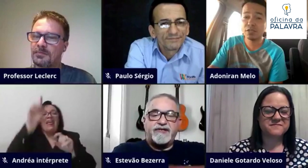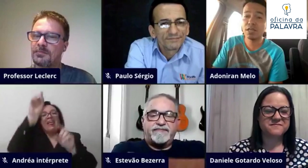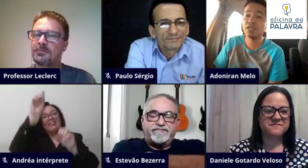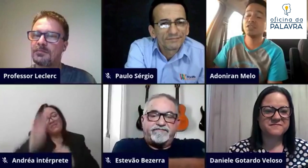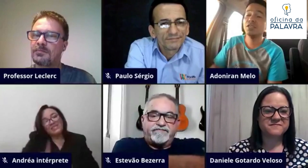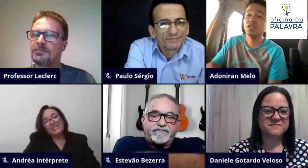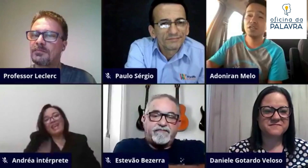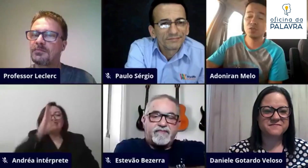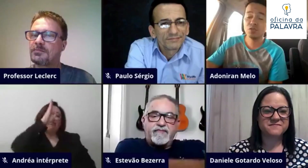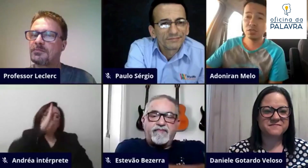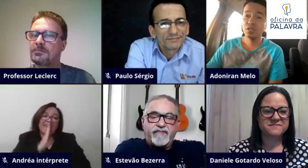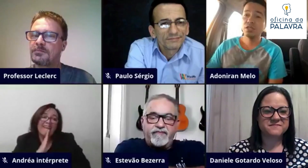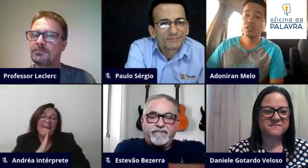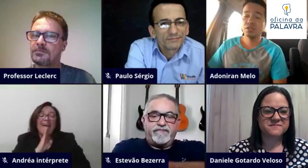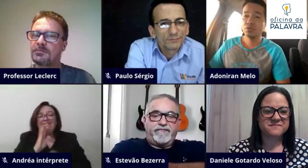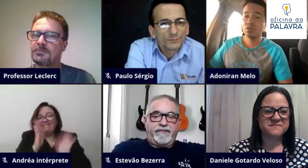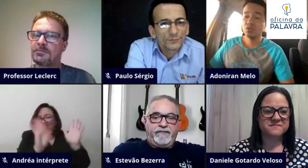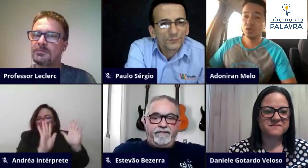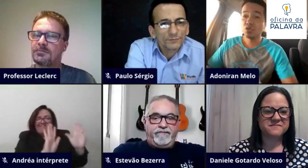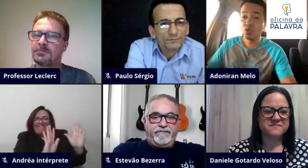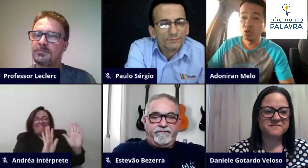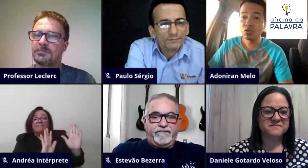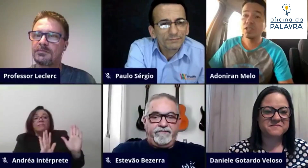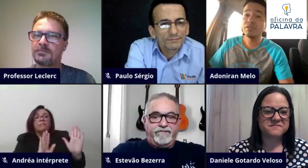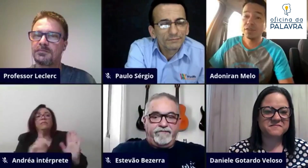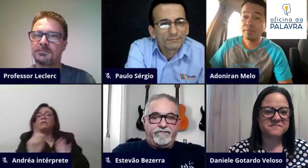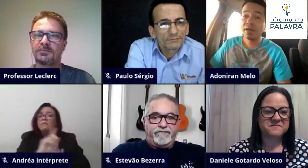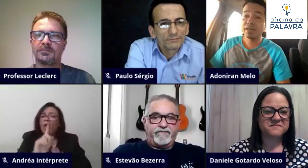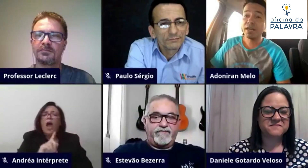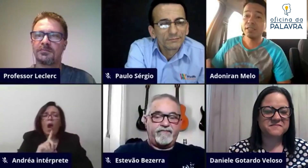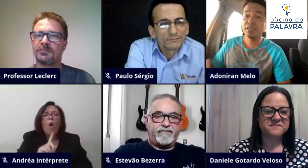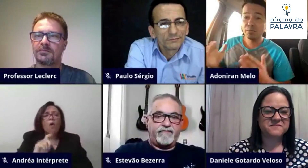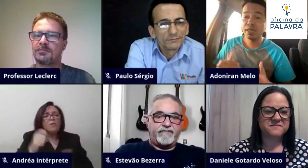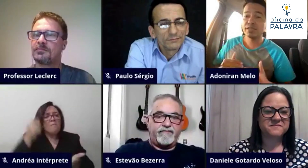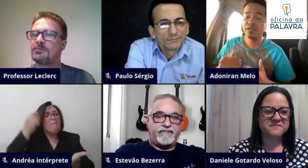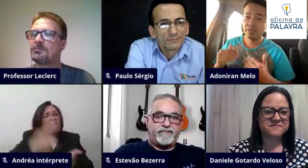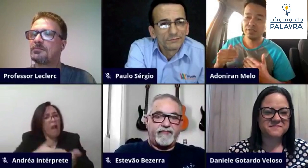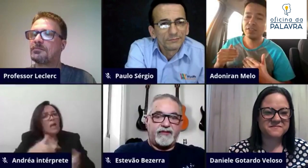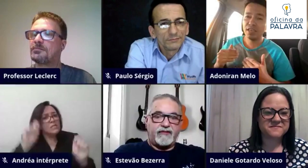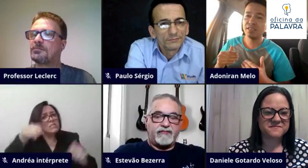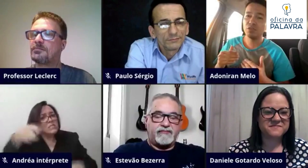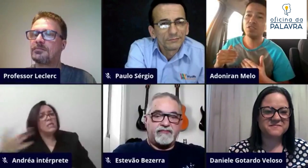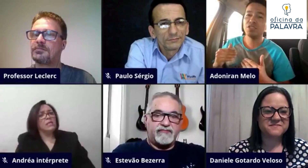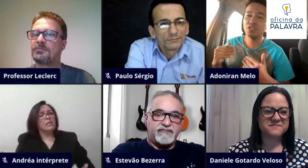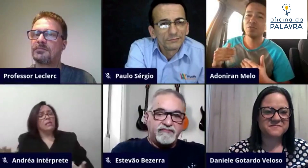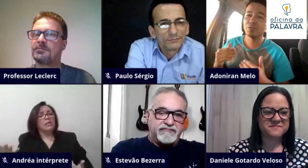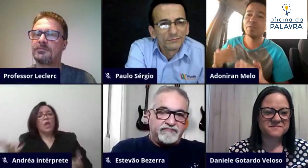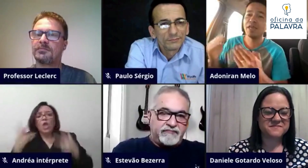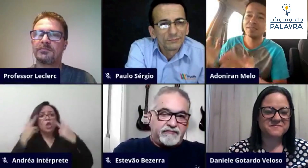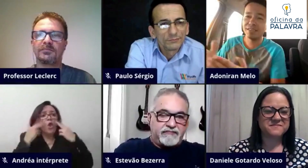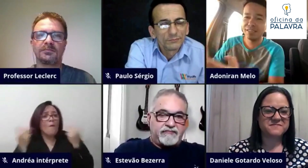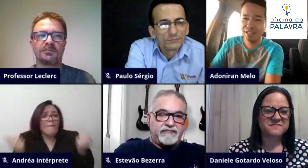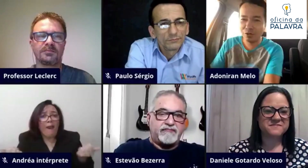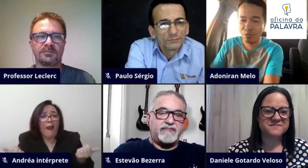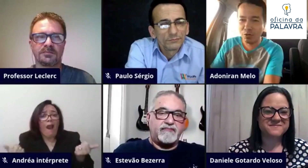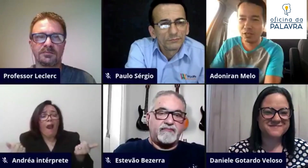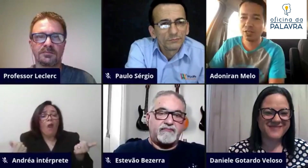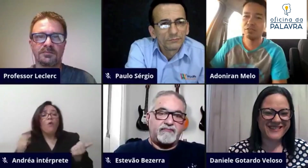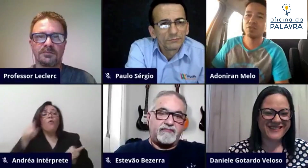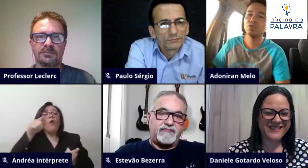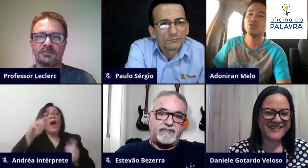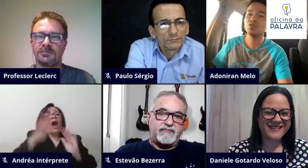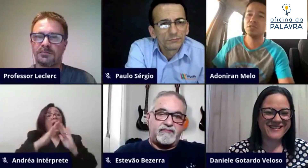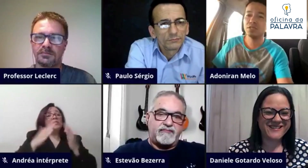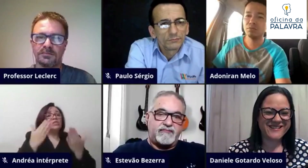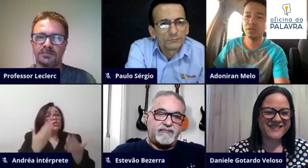inscrição, a sua taxa, o seu curso, ele vai pagar. Então, se esse é um estímulo, pensa nele como